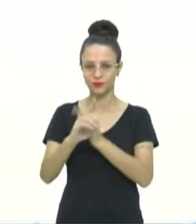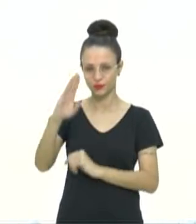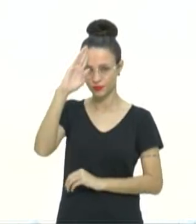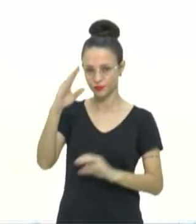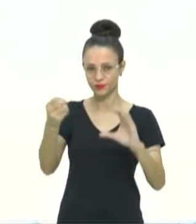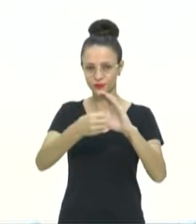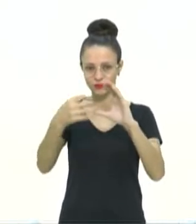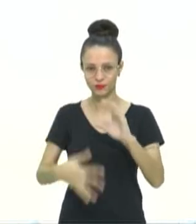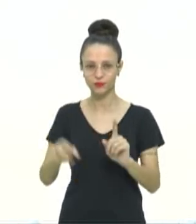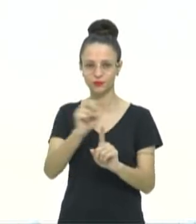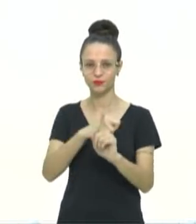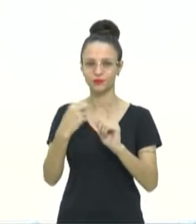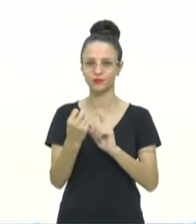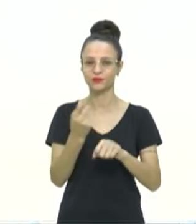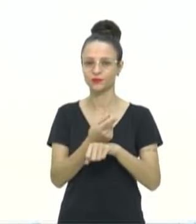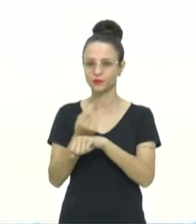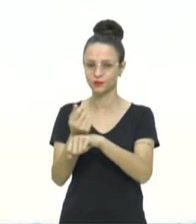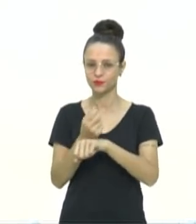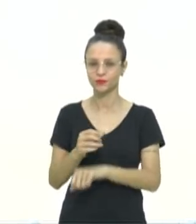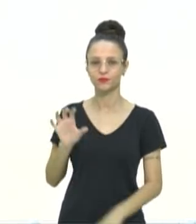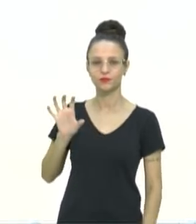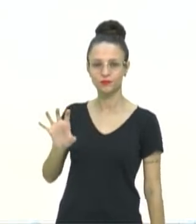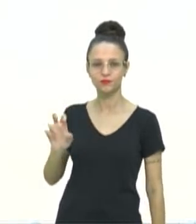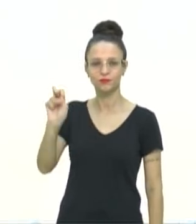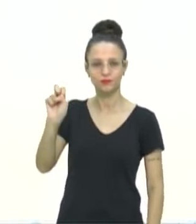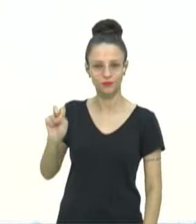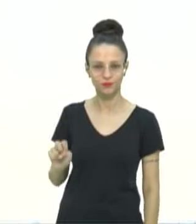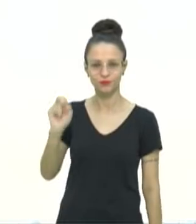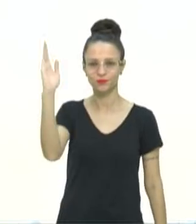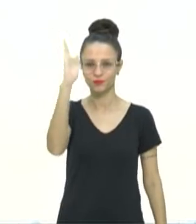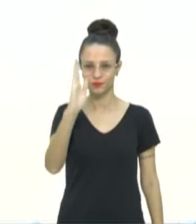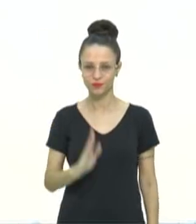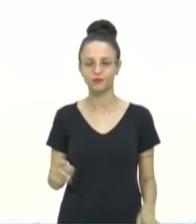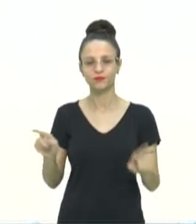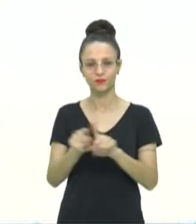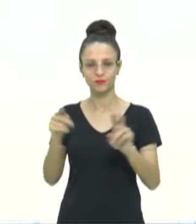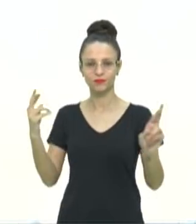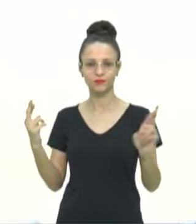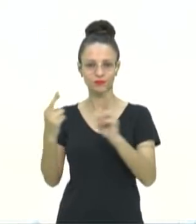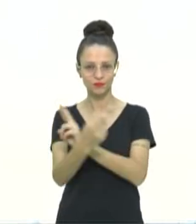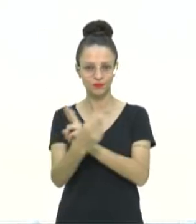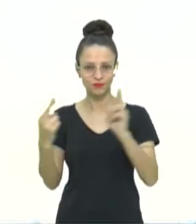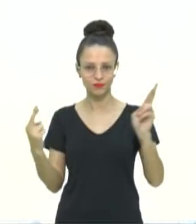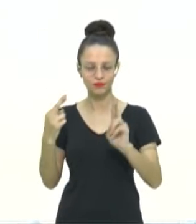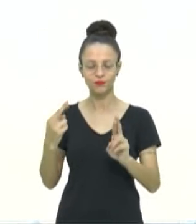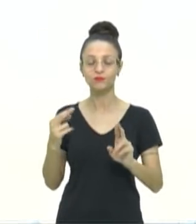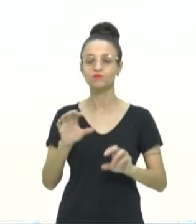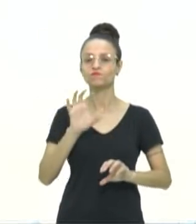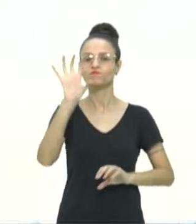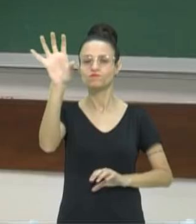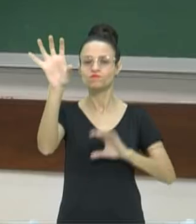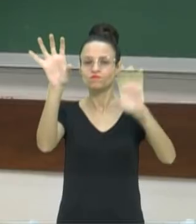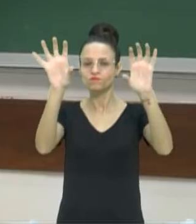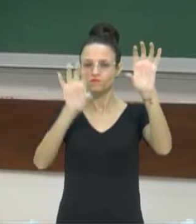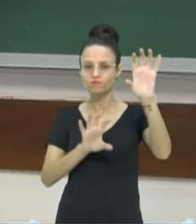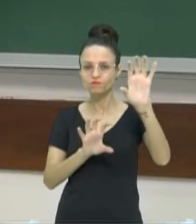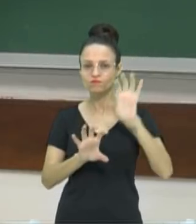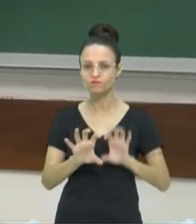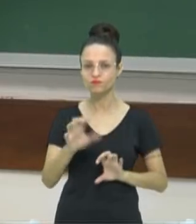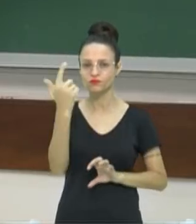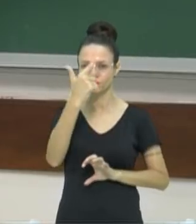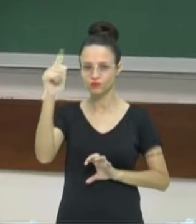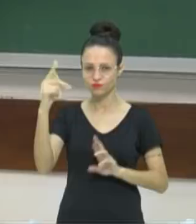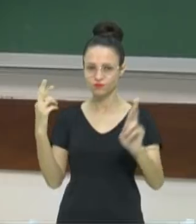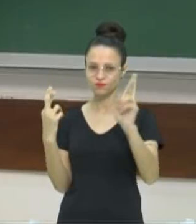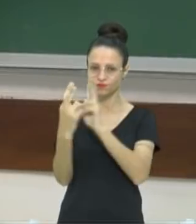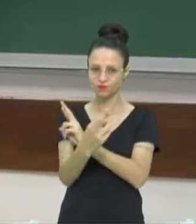características socioeconômicas do sul do Brasil, bem como estabelecer relações dos dados dessa região com outras regiões.